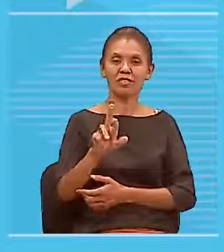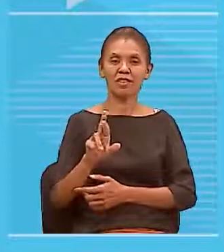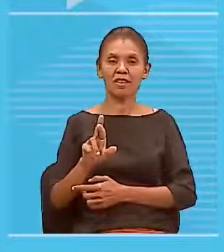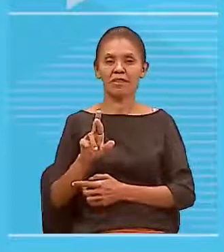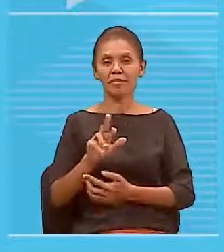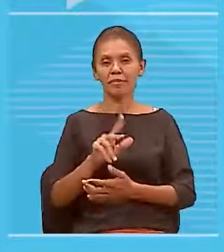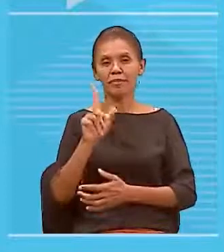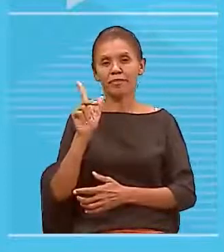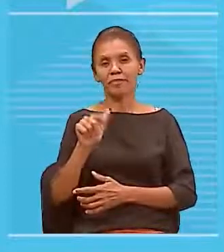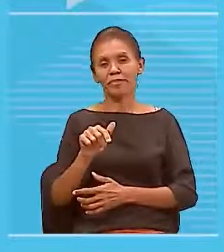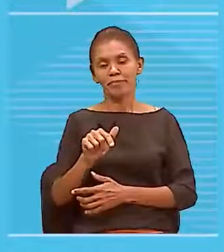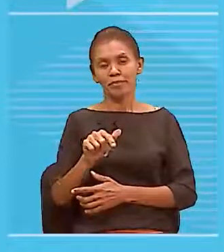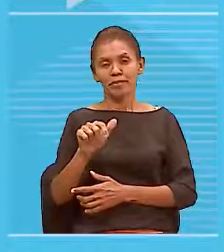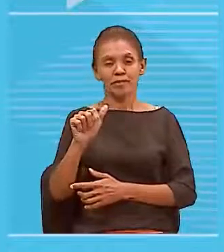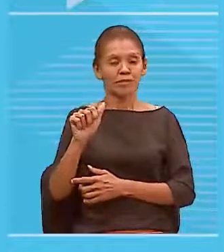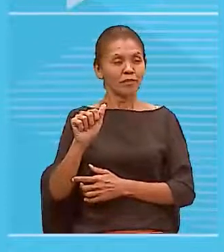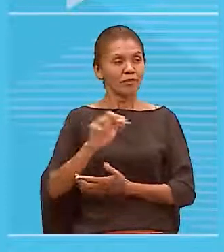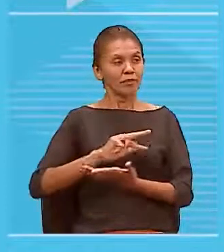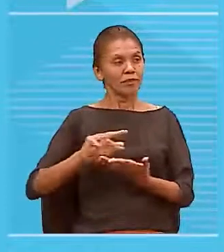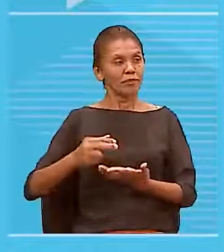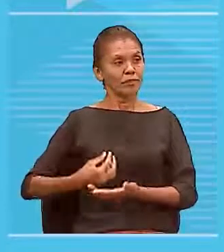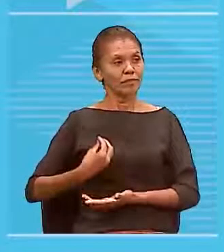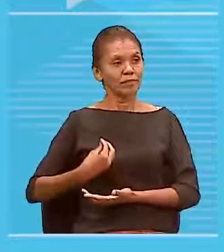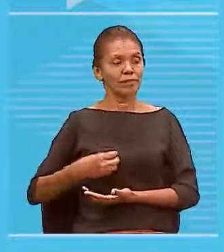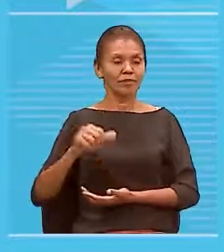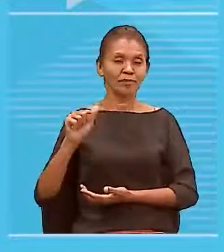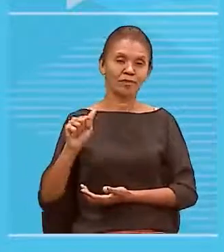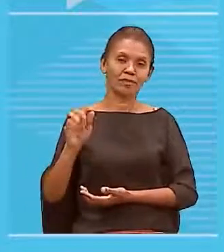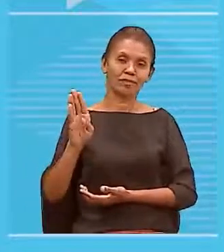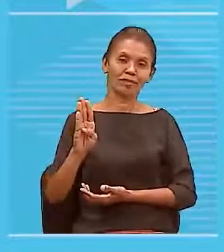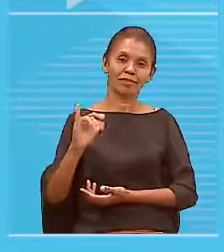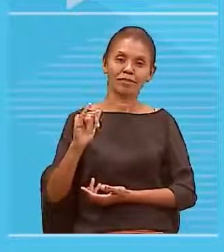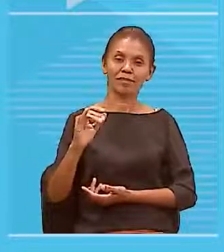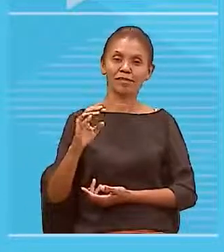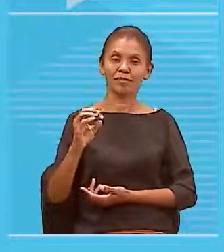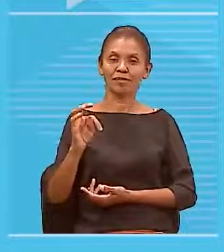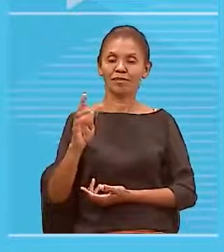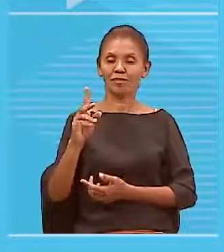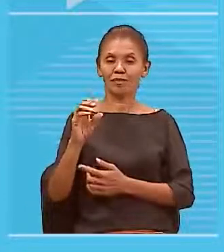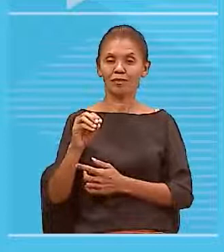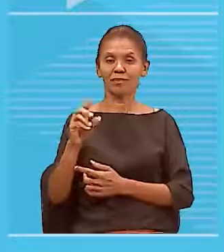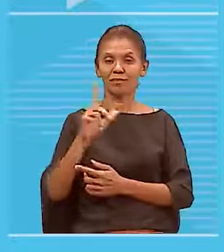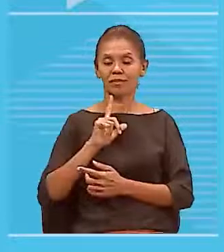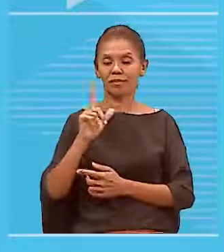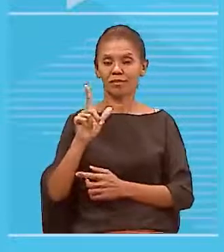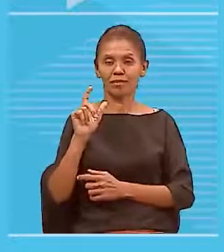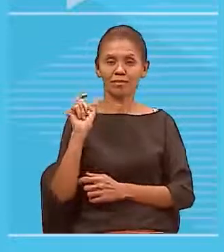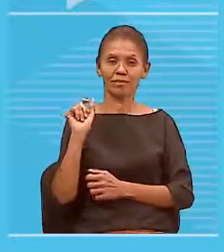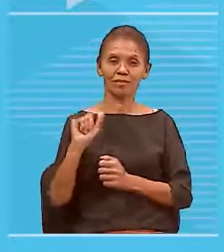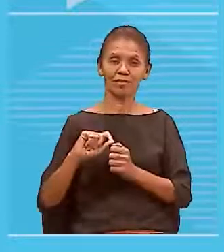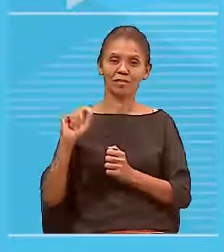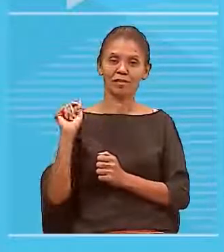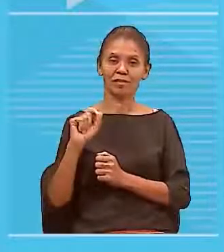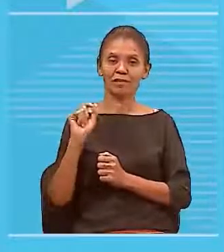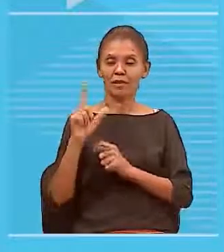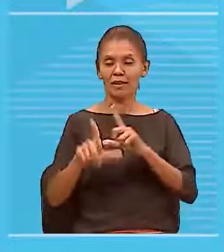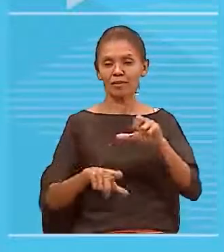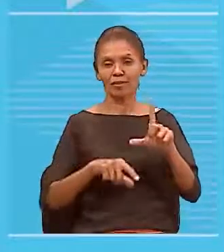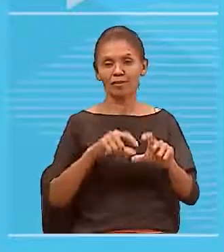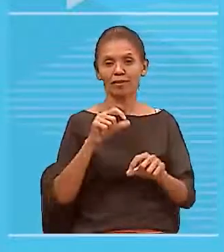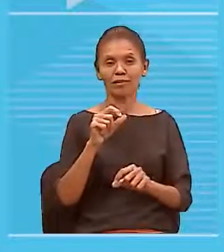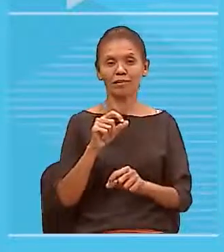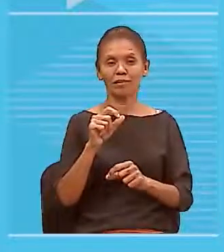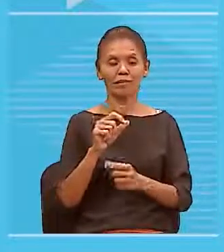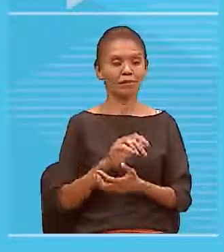Então, esses fatores abióticos, eles vão selecionar. É justamente aí que entra aquela história da seleção natural lá do Darwin,